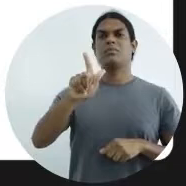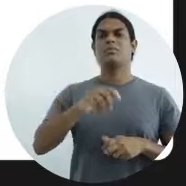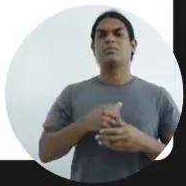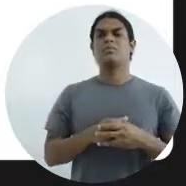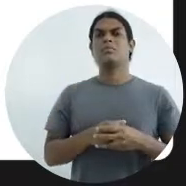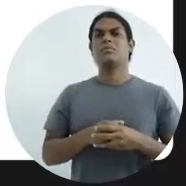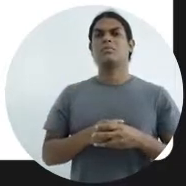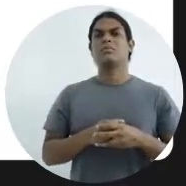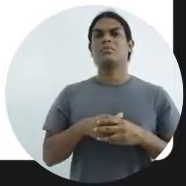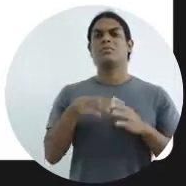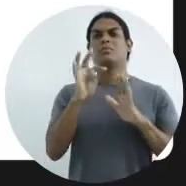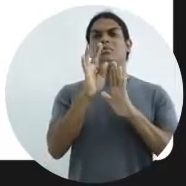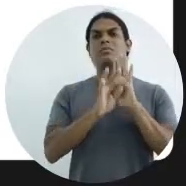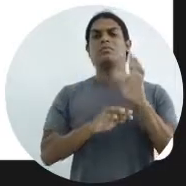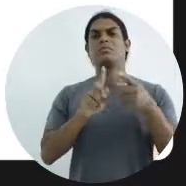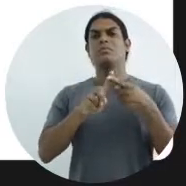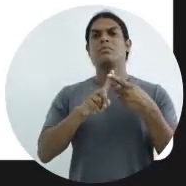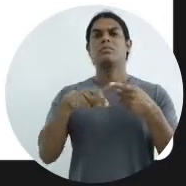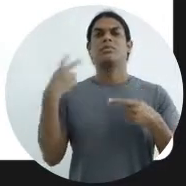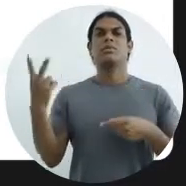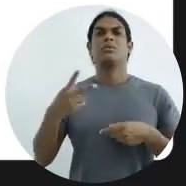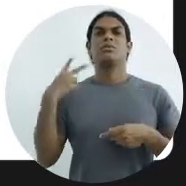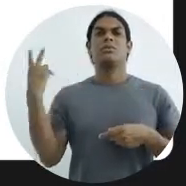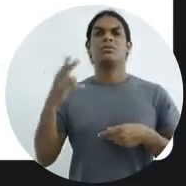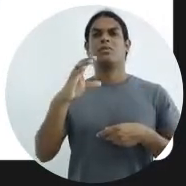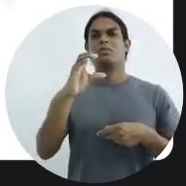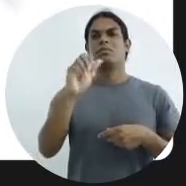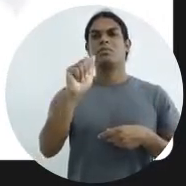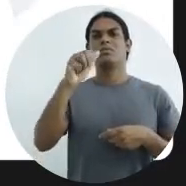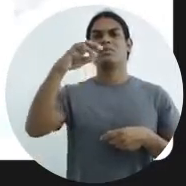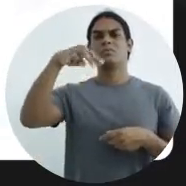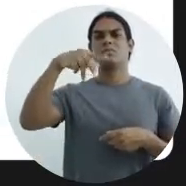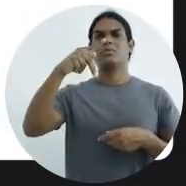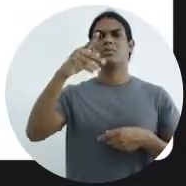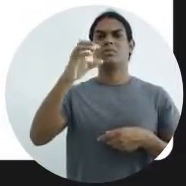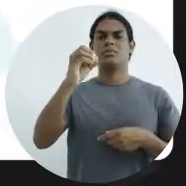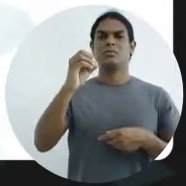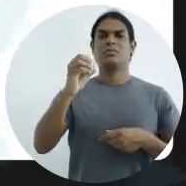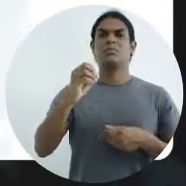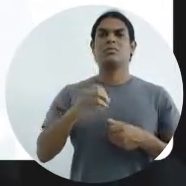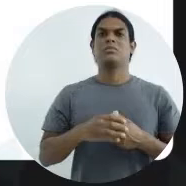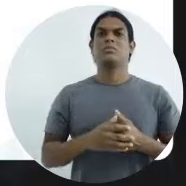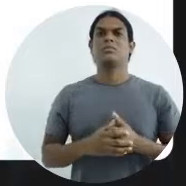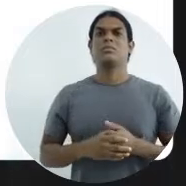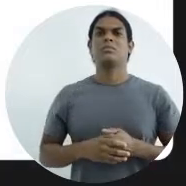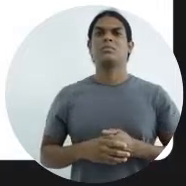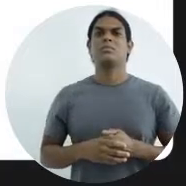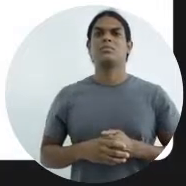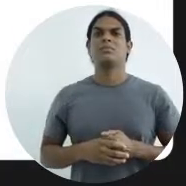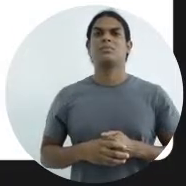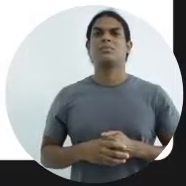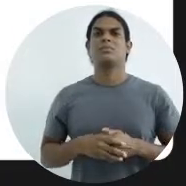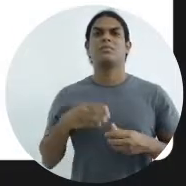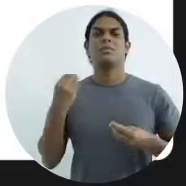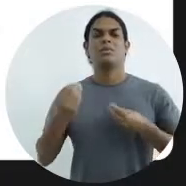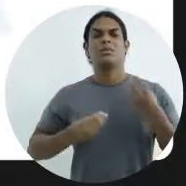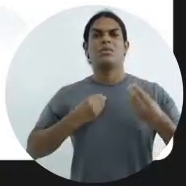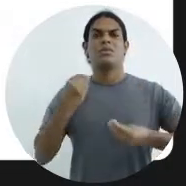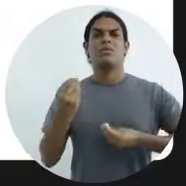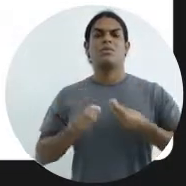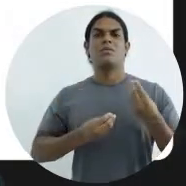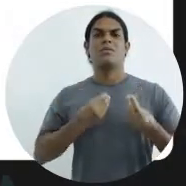o texto e o valor de um campo. Então observe aí nesse slide, obtendo a tag, o texto e o valor de um campo, como é que a gente